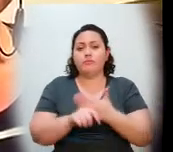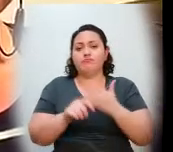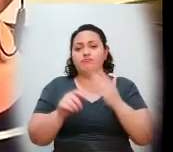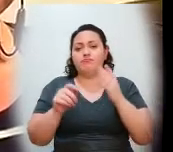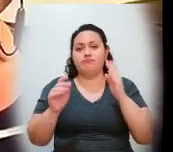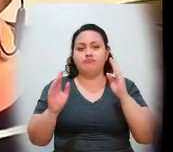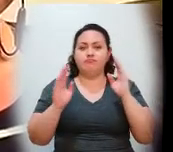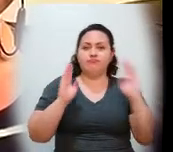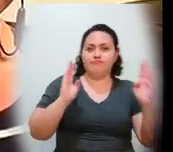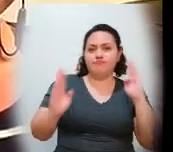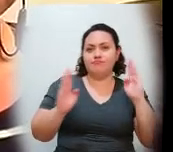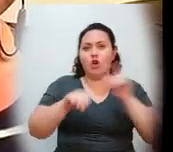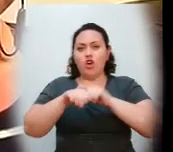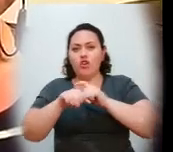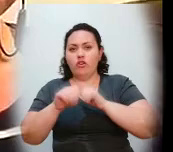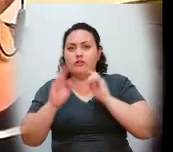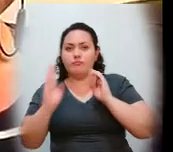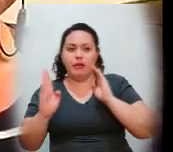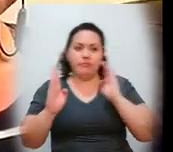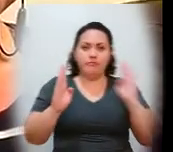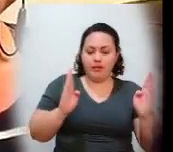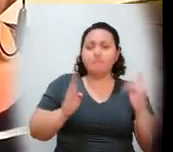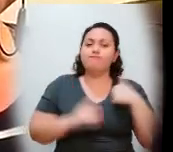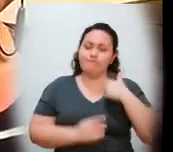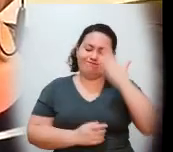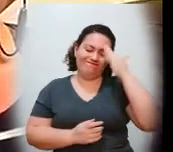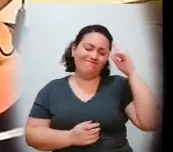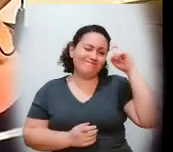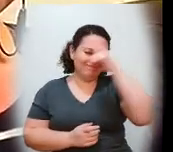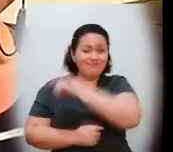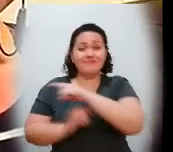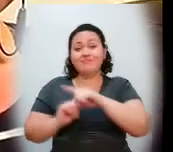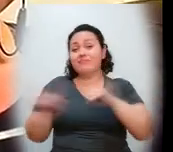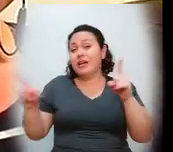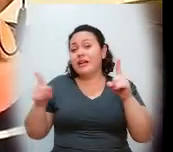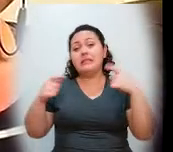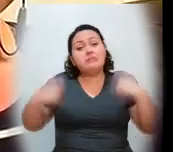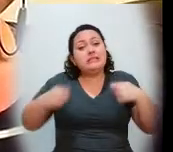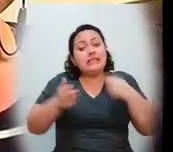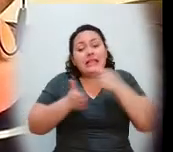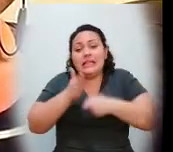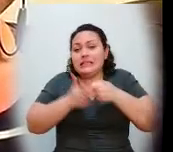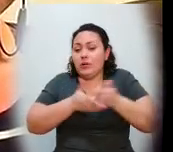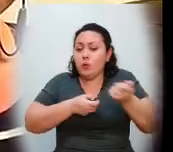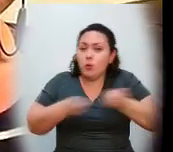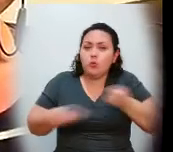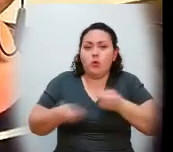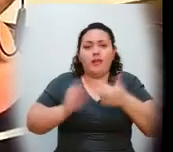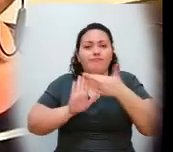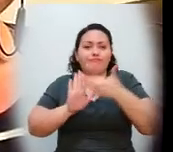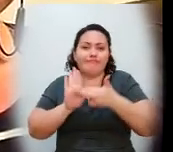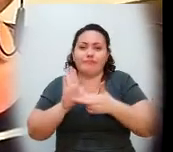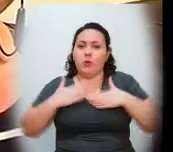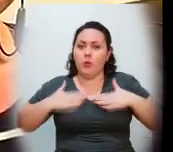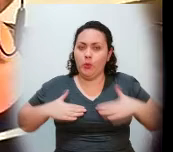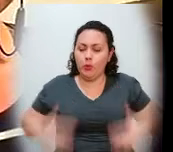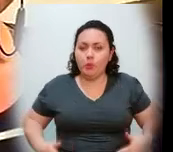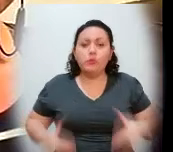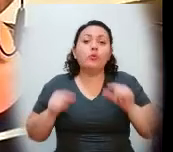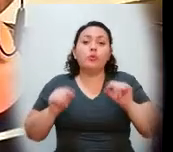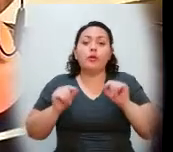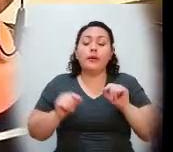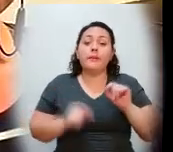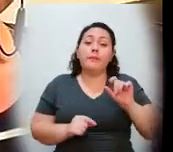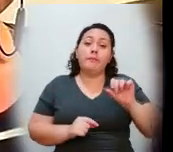situação, e eu sei que é difícil, gente, mas é mais por uma questão de conseguir regular também.